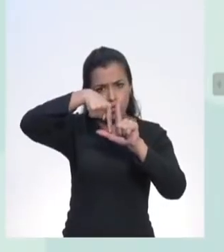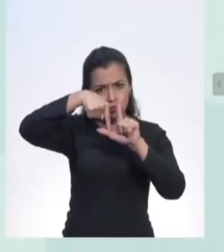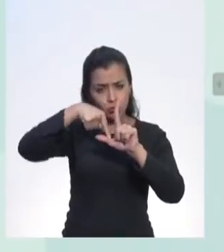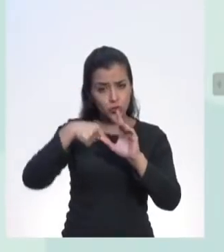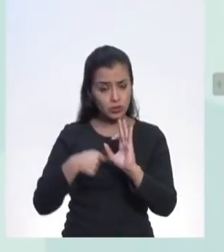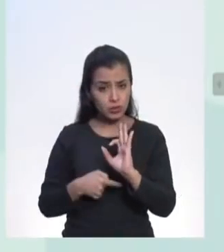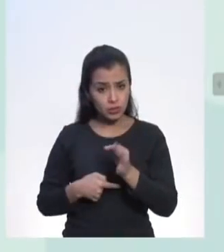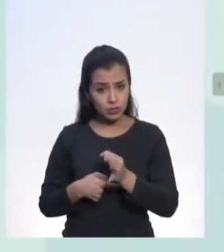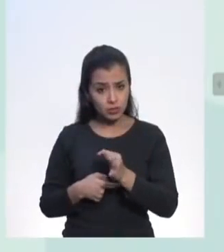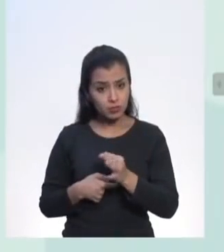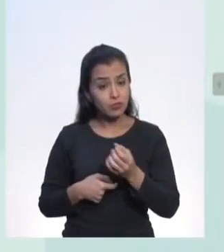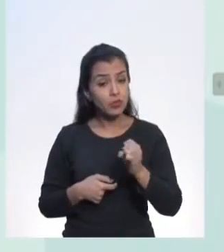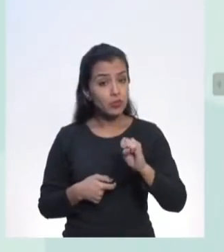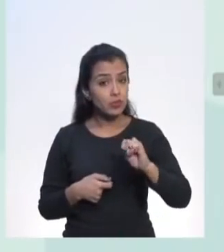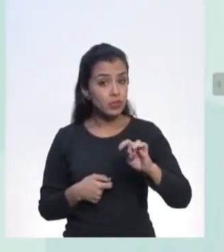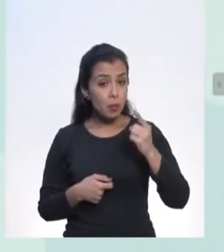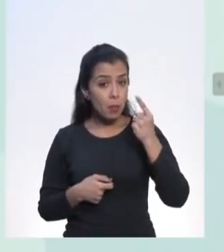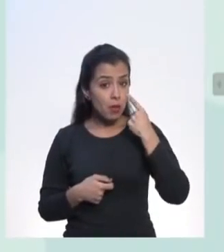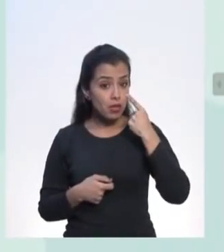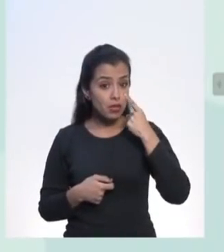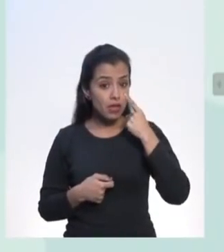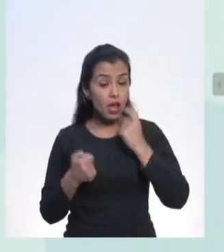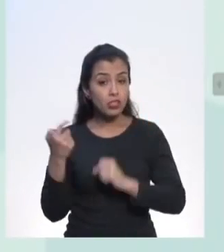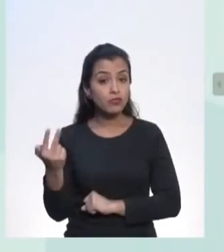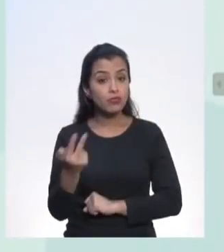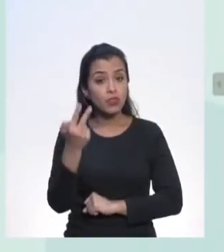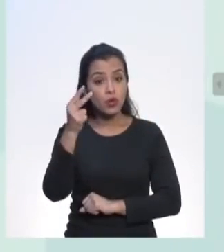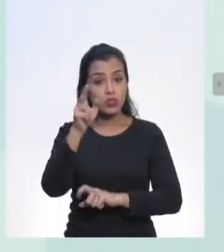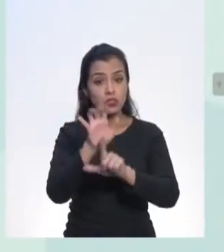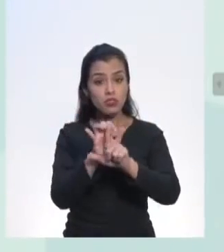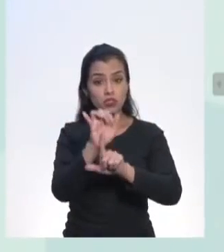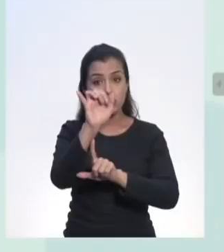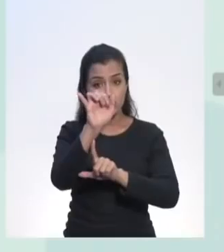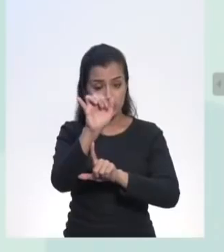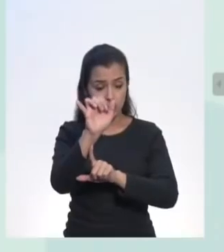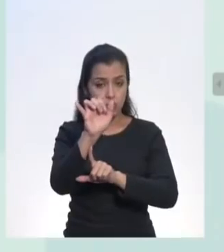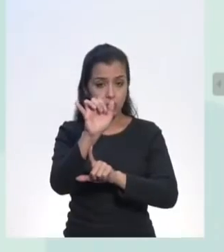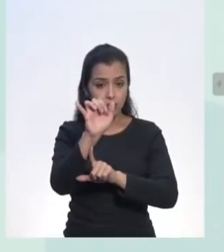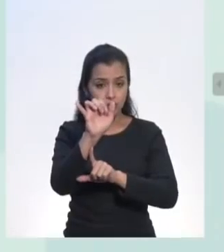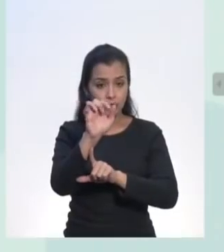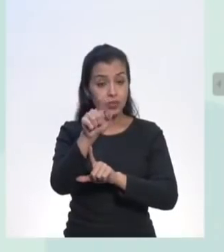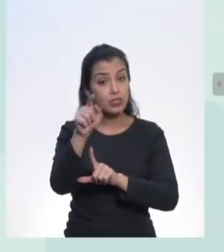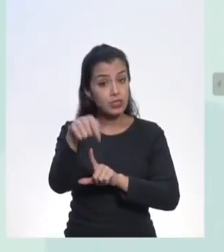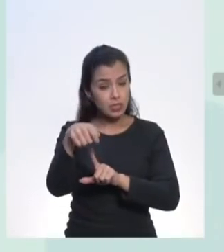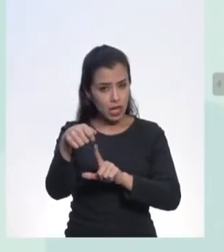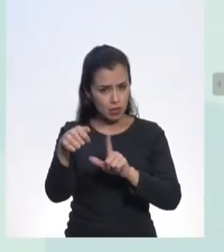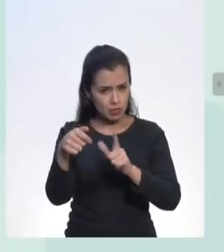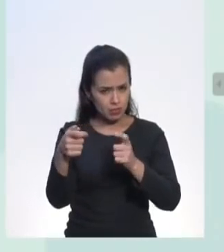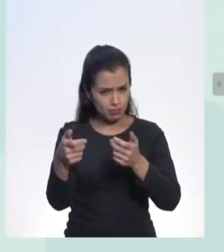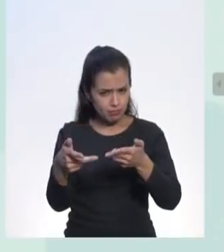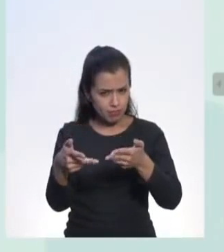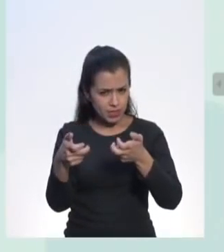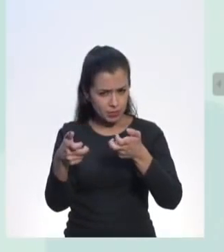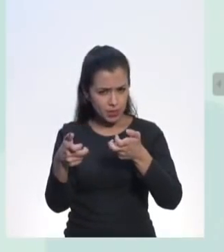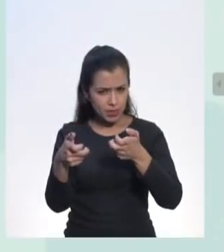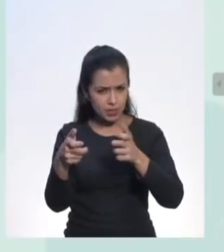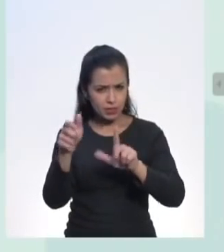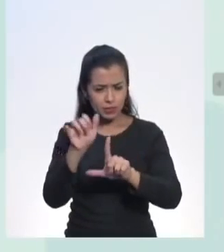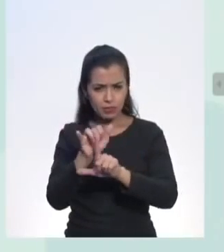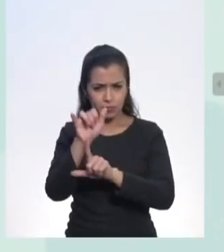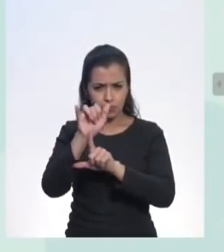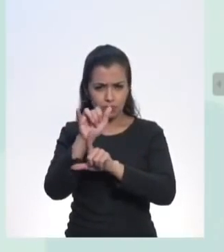eu pensar nos valores de y para essa função, você concorda que esse aqui vai ser